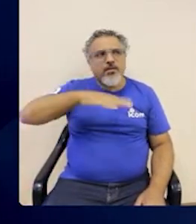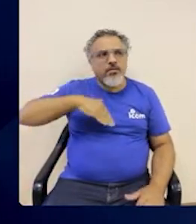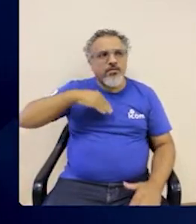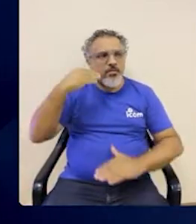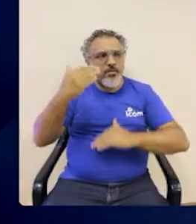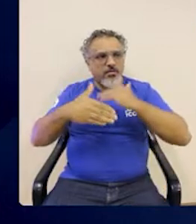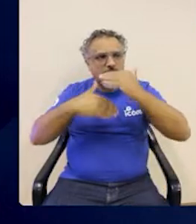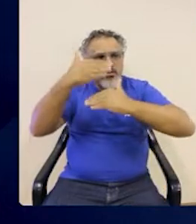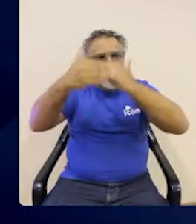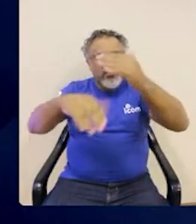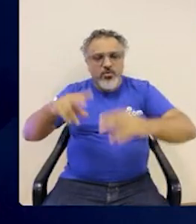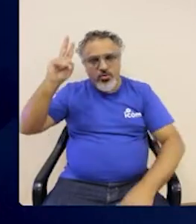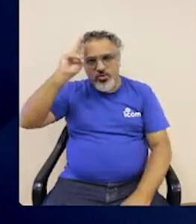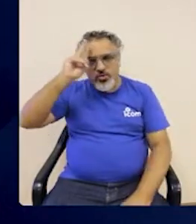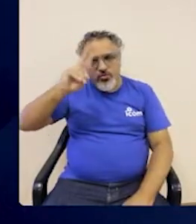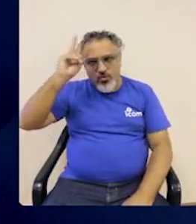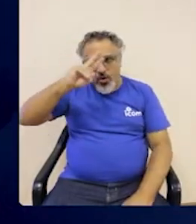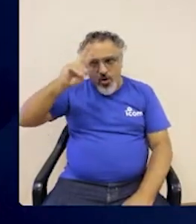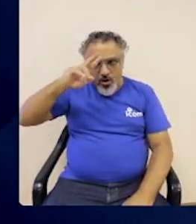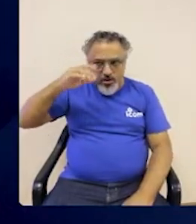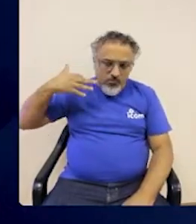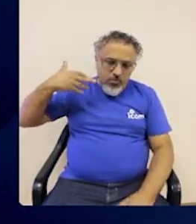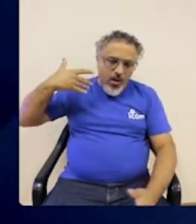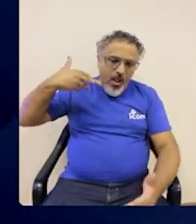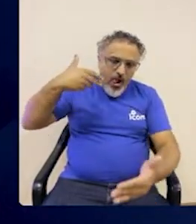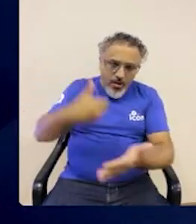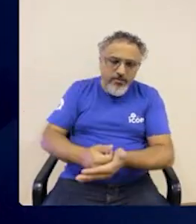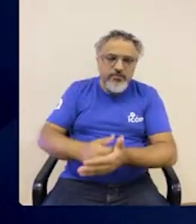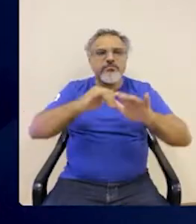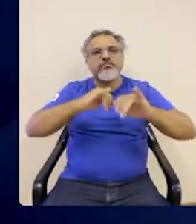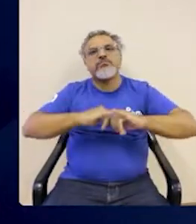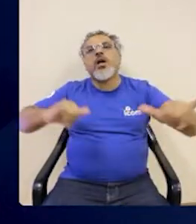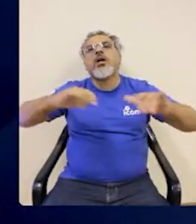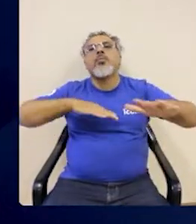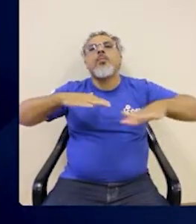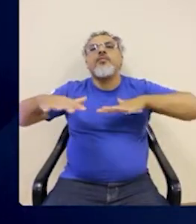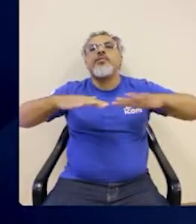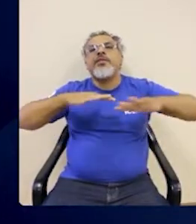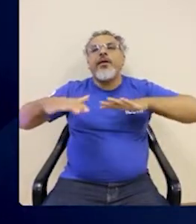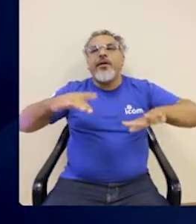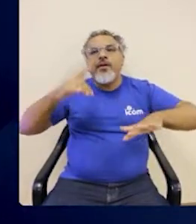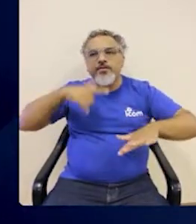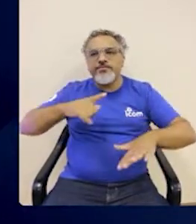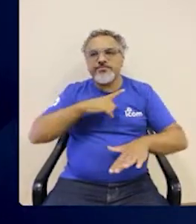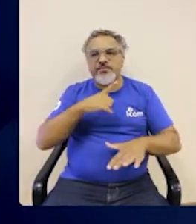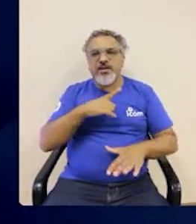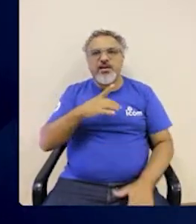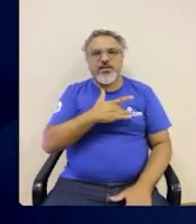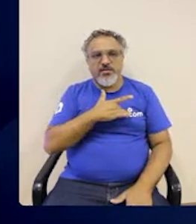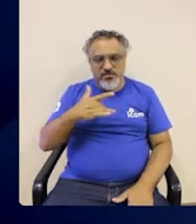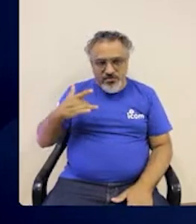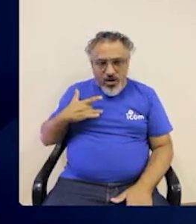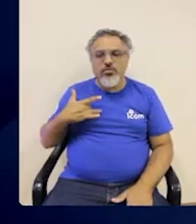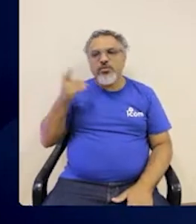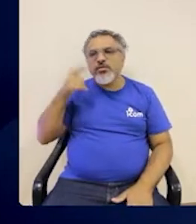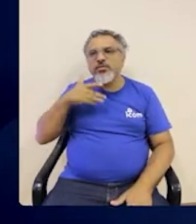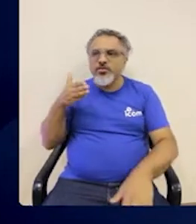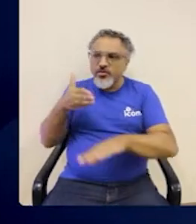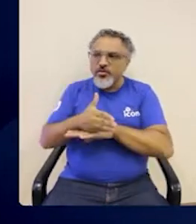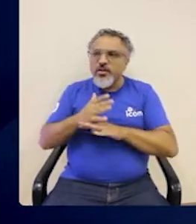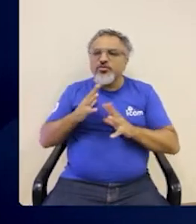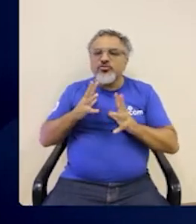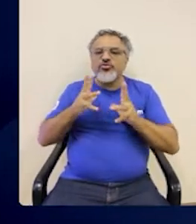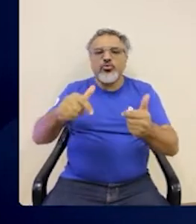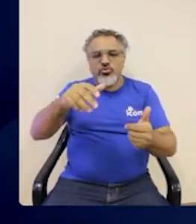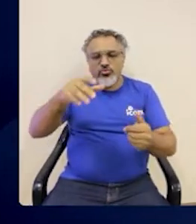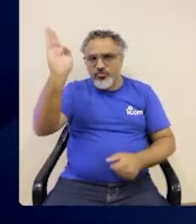construção histórica, ela vem ali por meio de um movimento que ansiava que a saúde fosse de acesso universal no